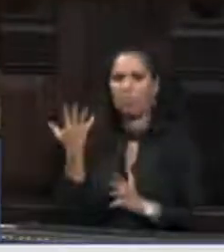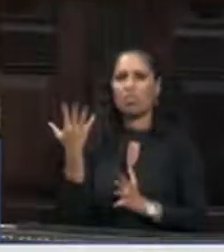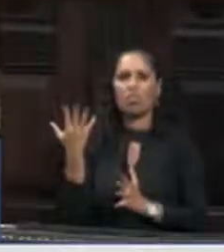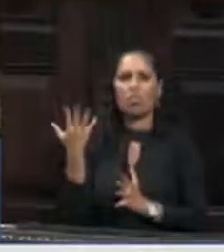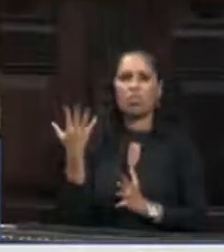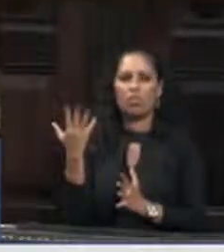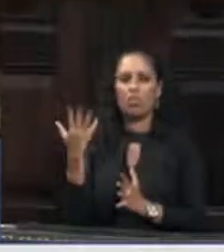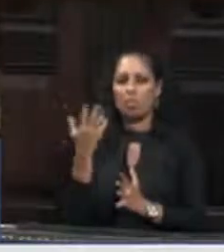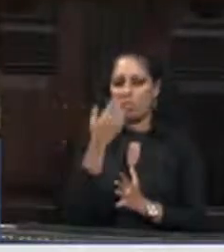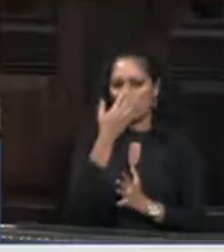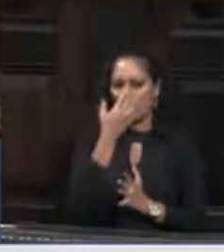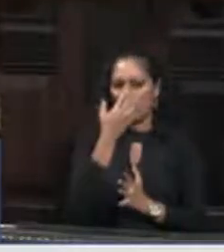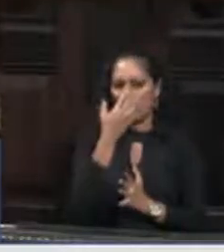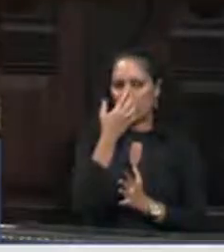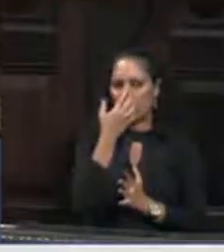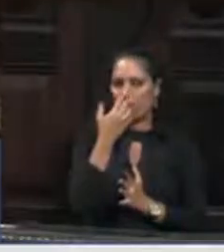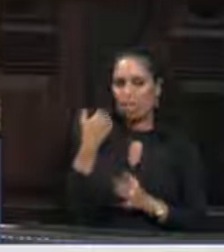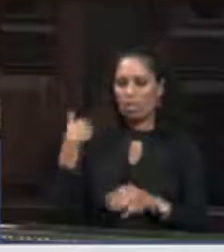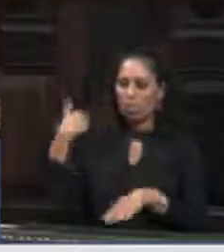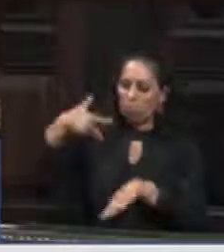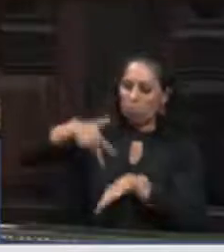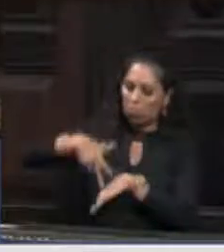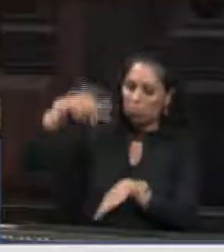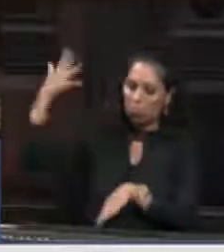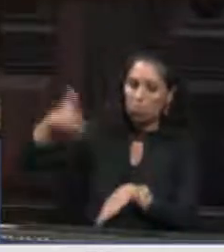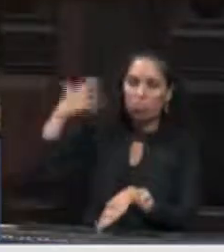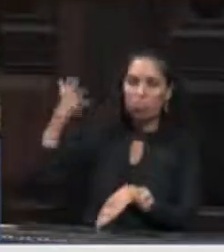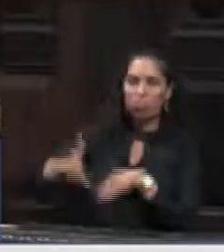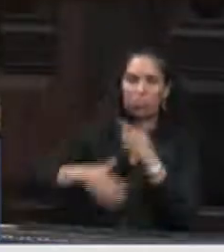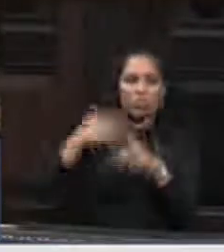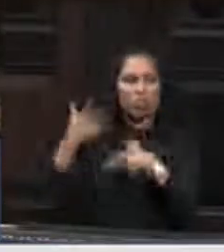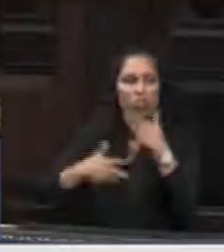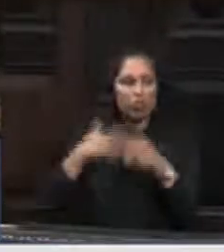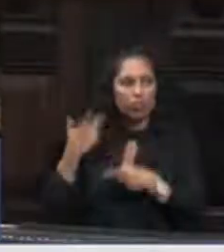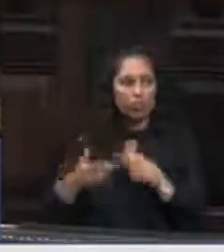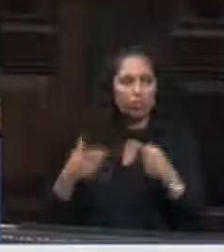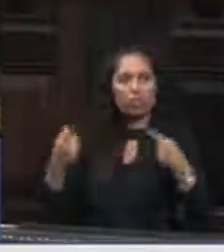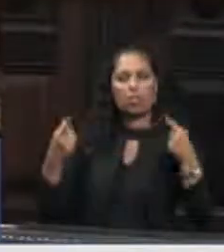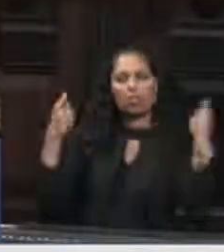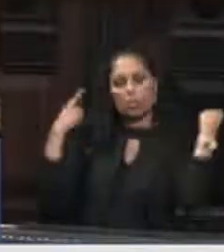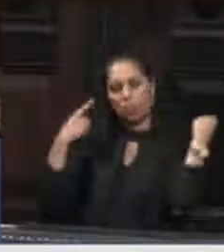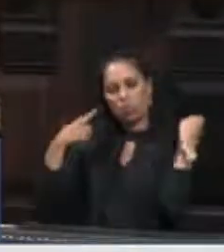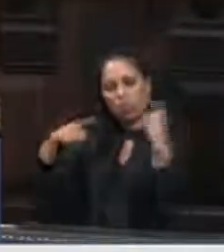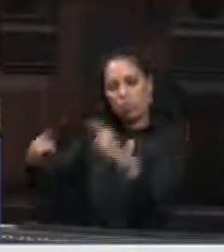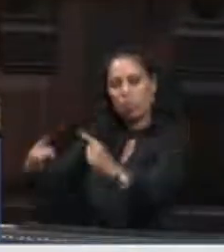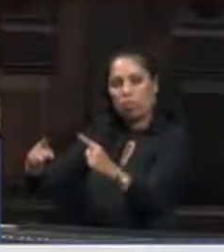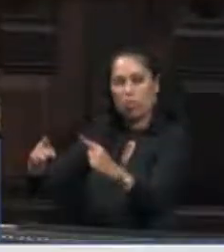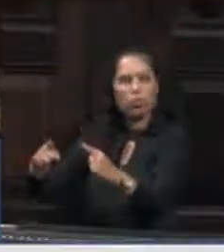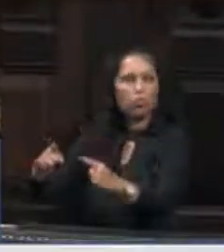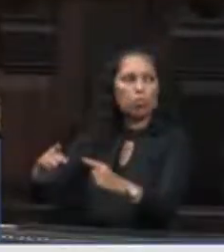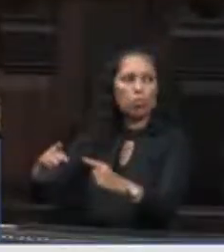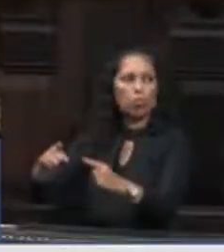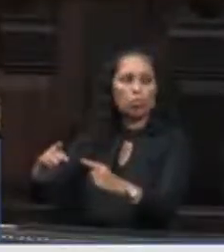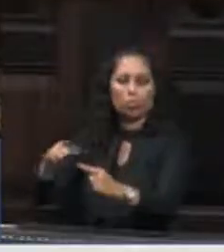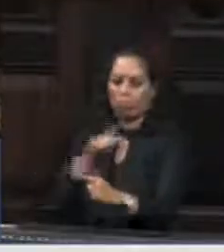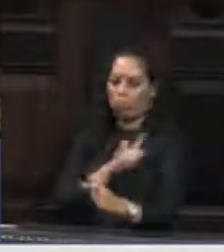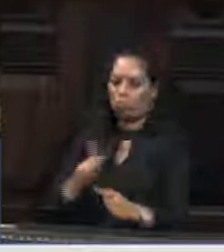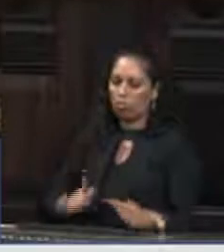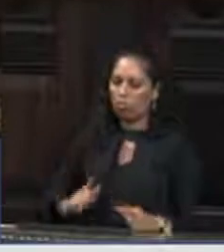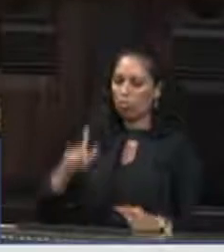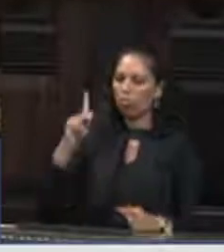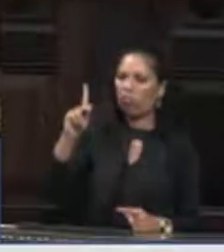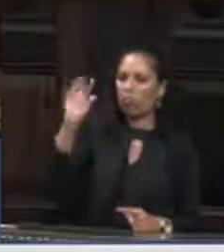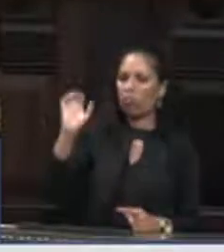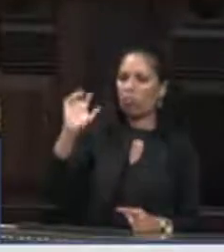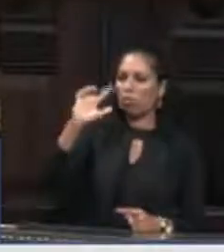deputada enfermeira Rejane, subi a esta tribuna para denunciar e criticar o desgoverno Pezão,